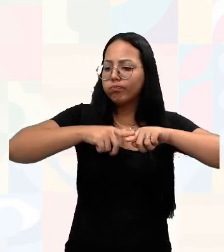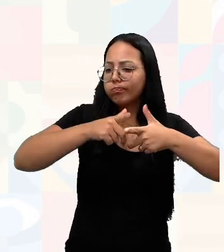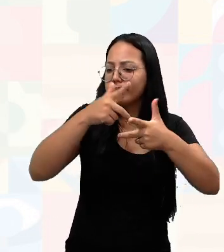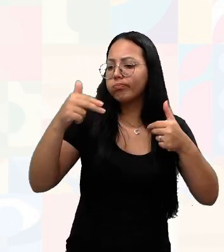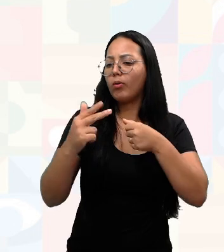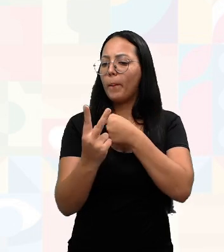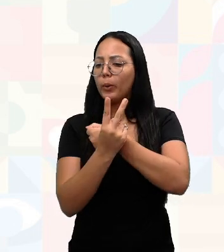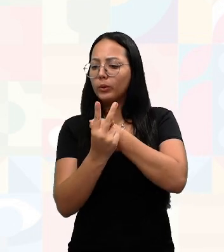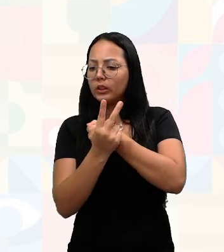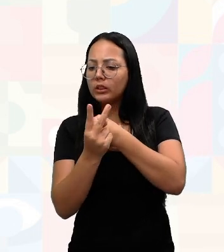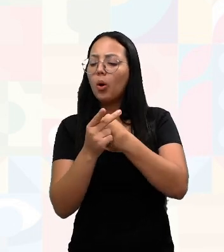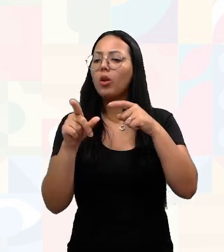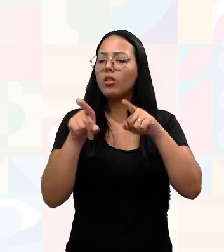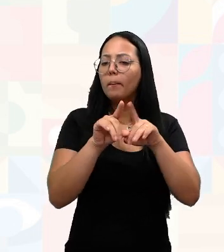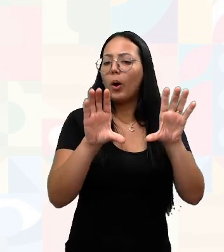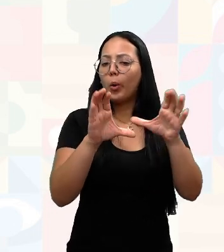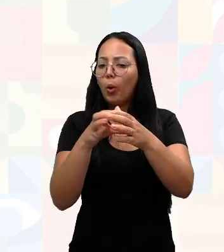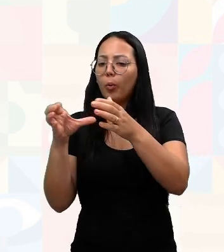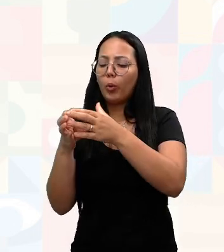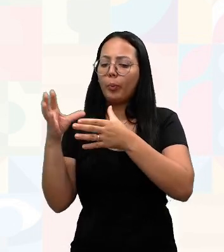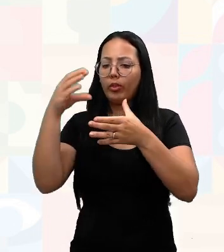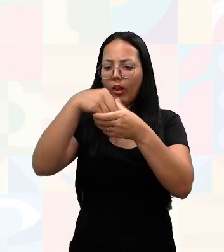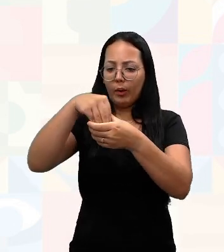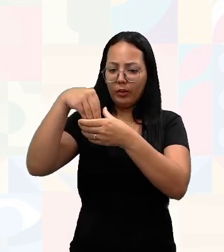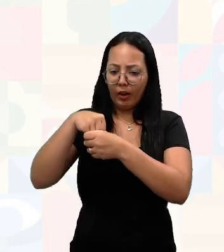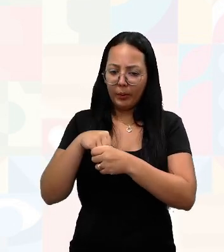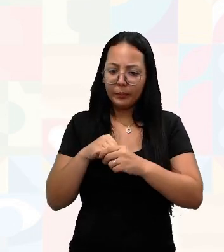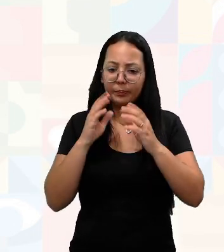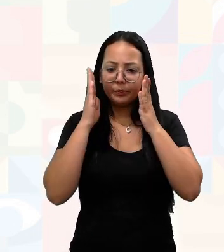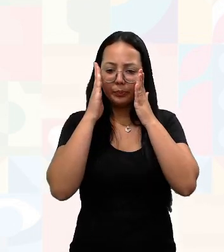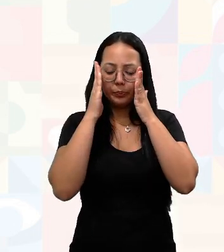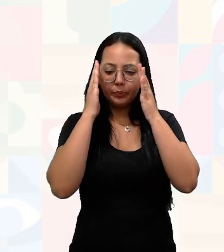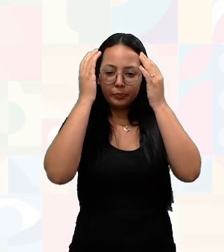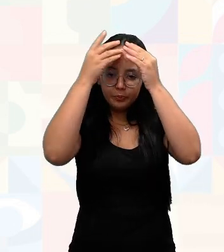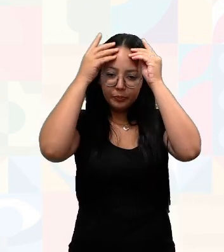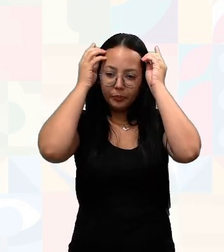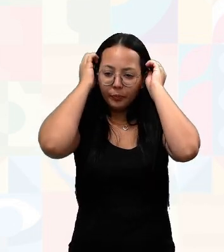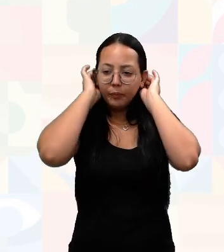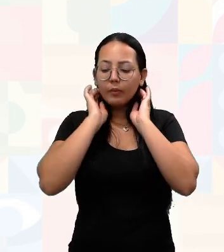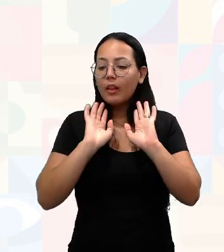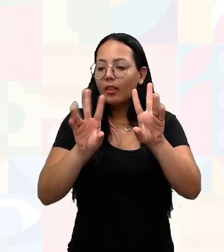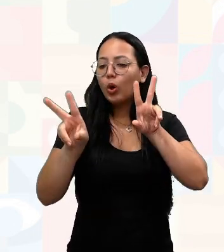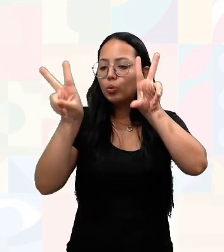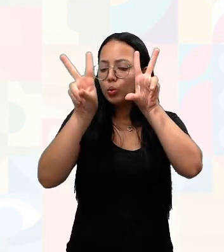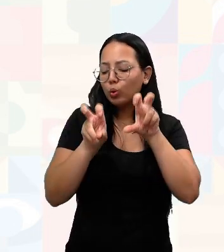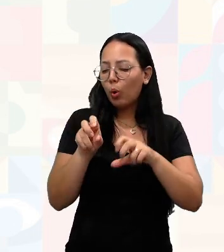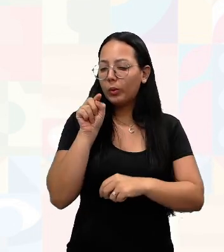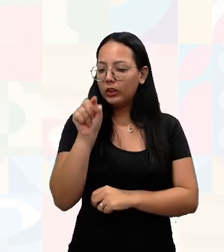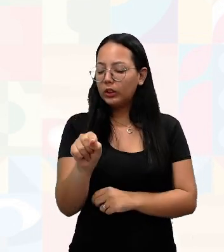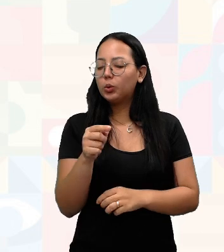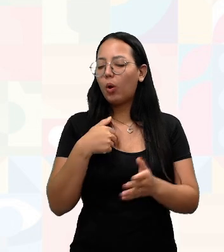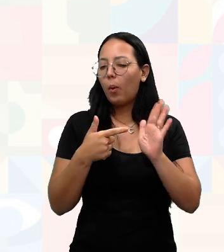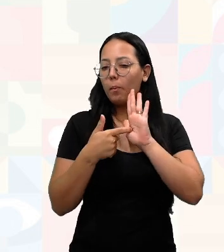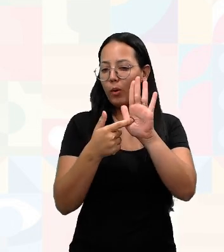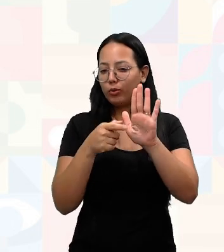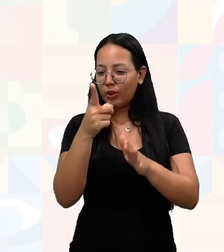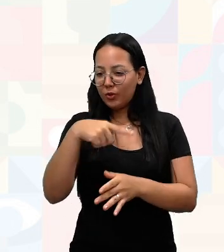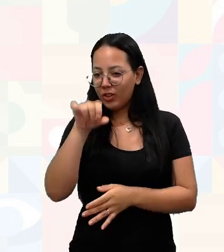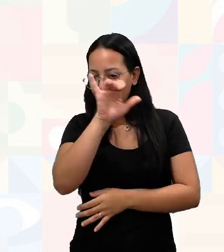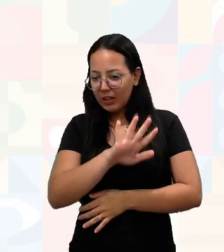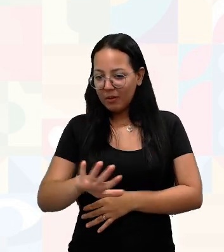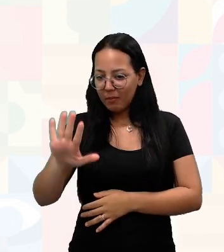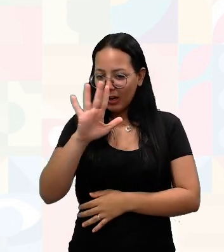proteção e as comissões internas. Tá? Com relação a essa questão, eu trago essa imagem do